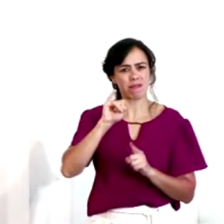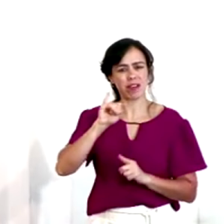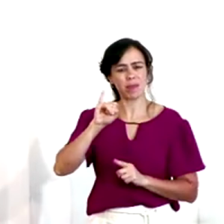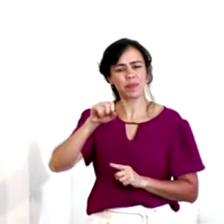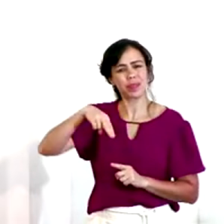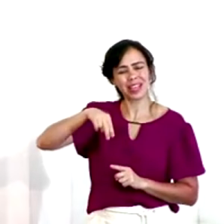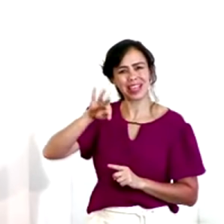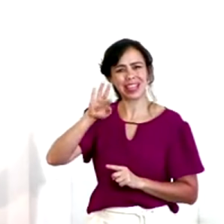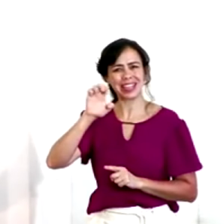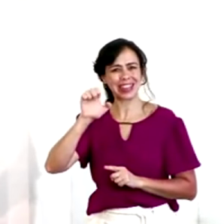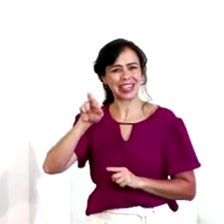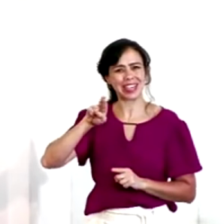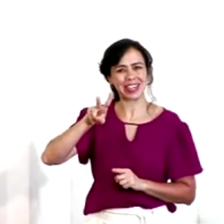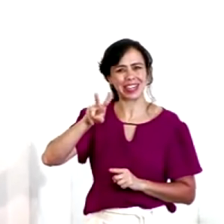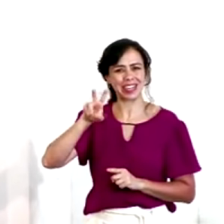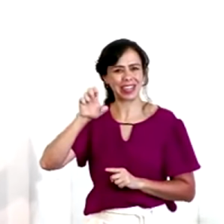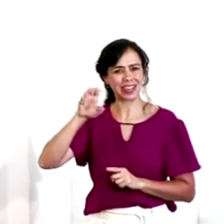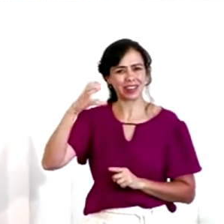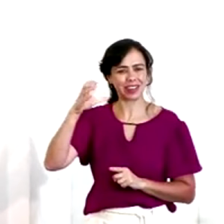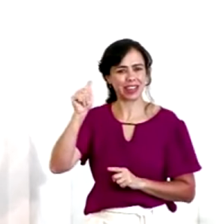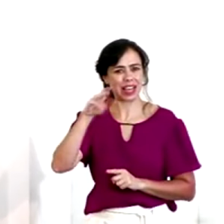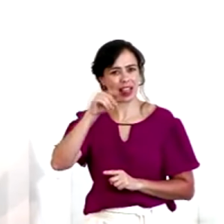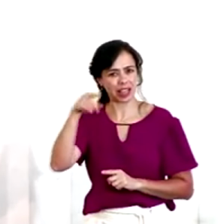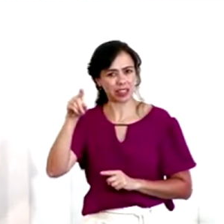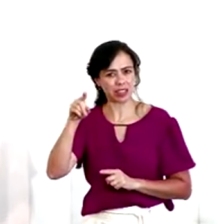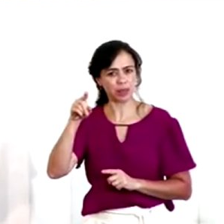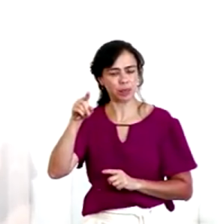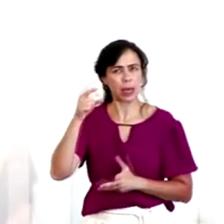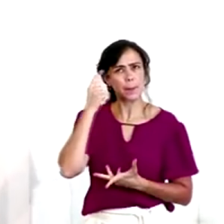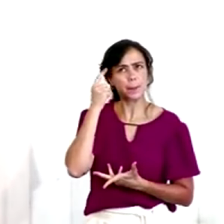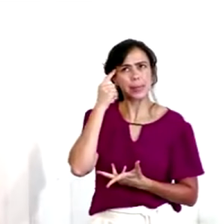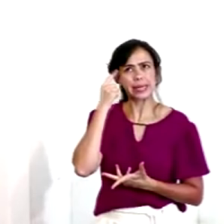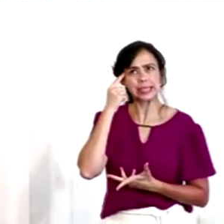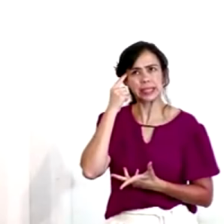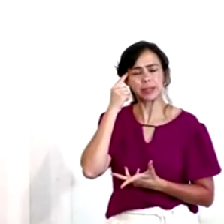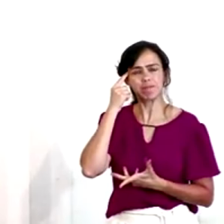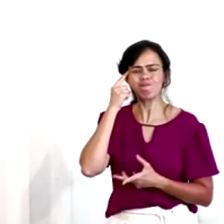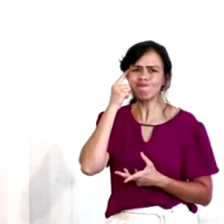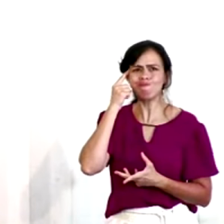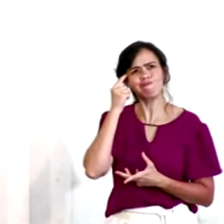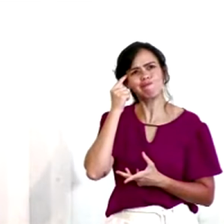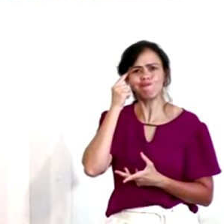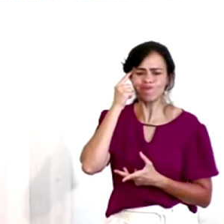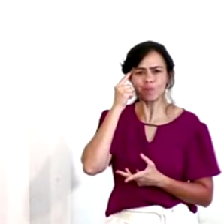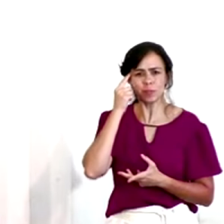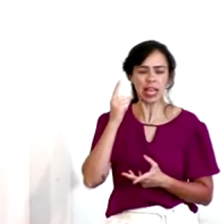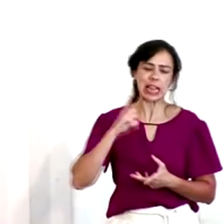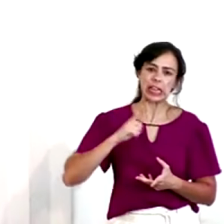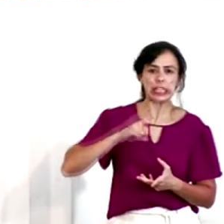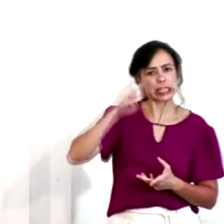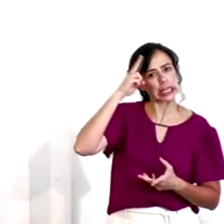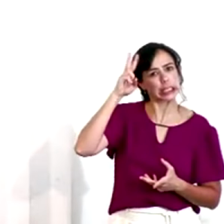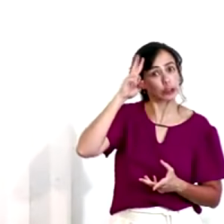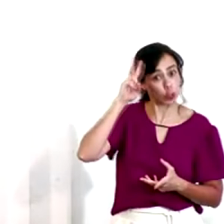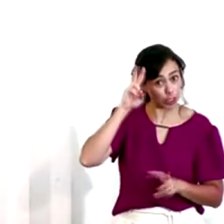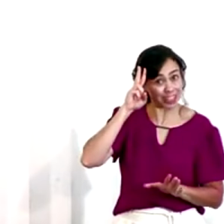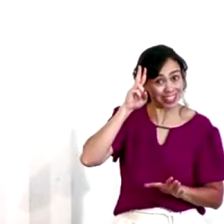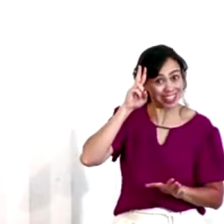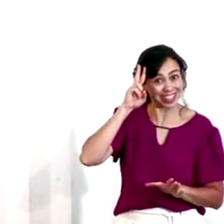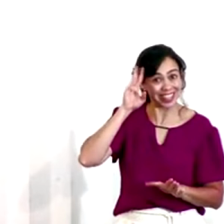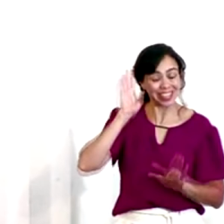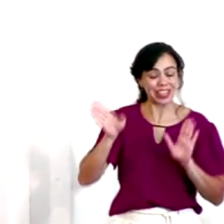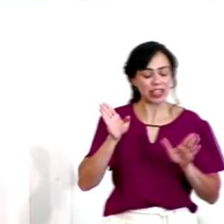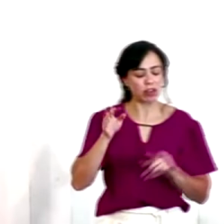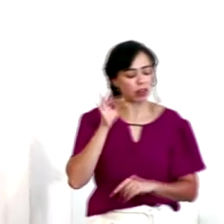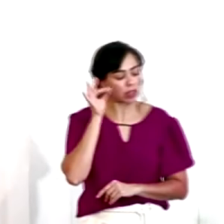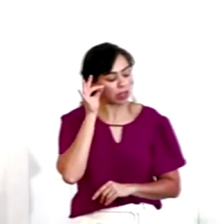está agindo ativamente na história do povo de Israel, em todos os momentos. Deus não está de